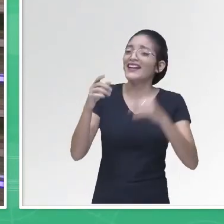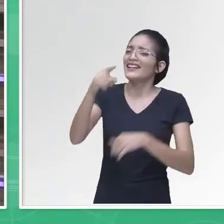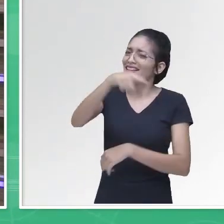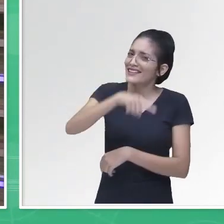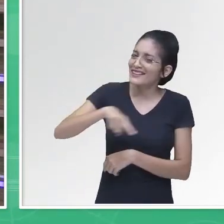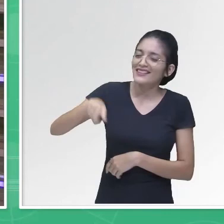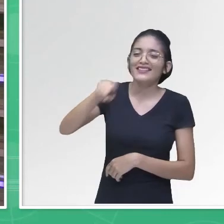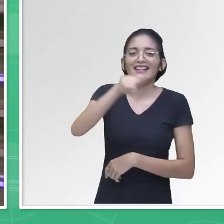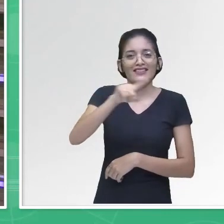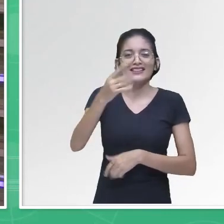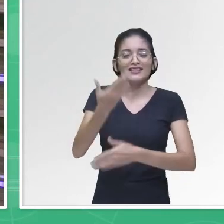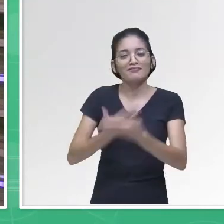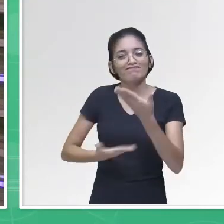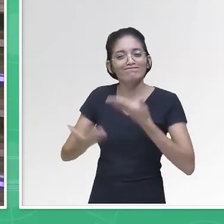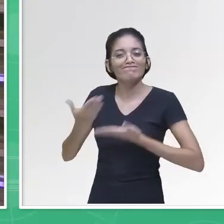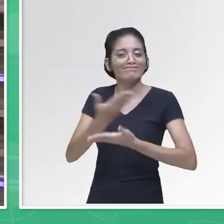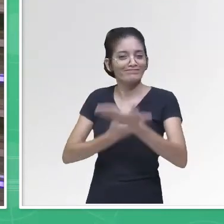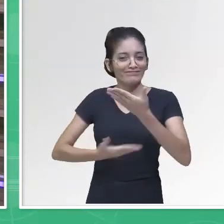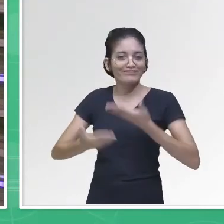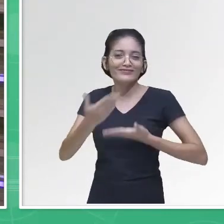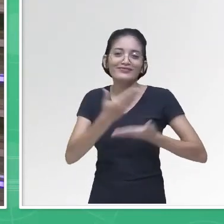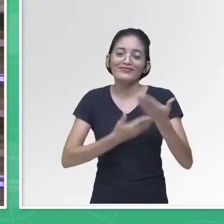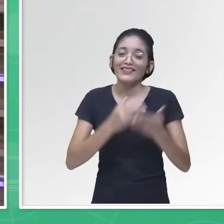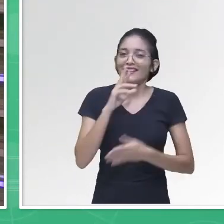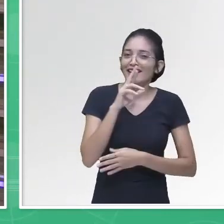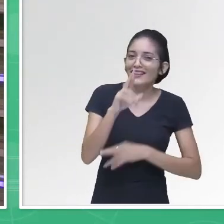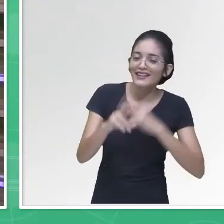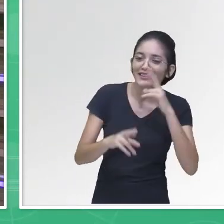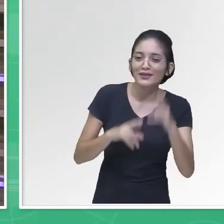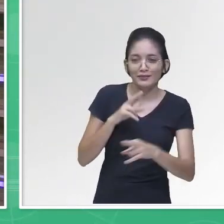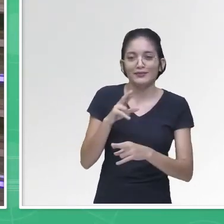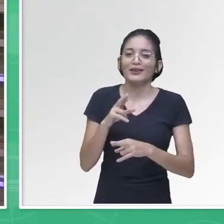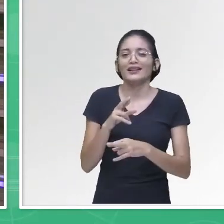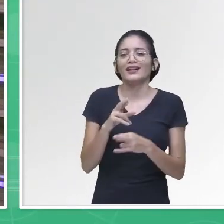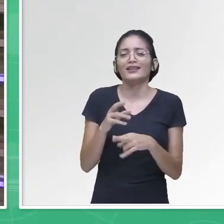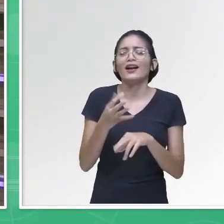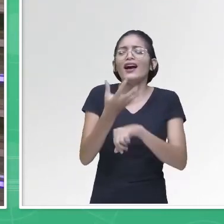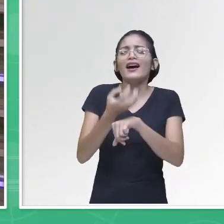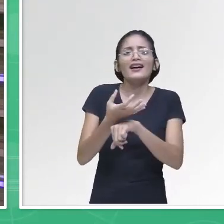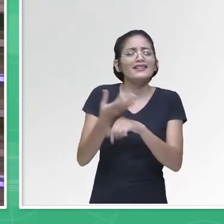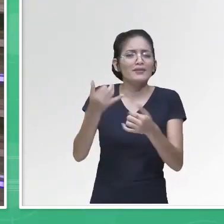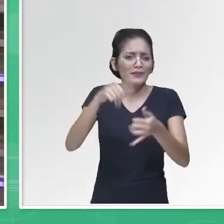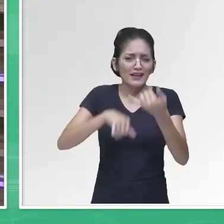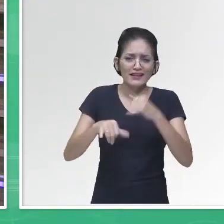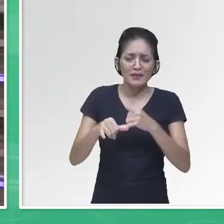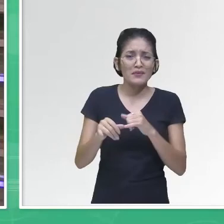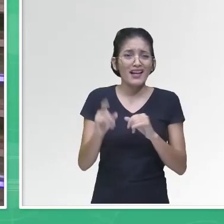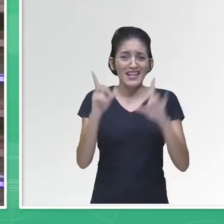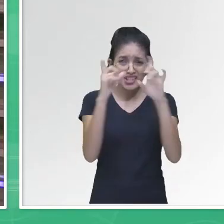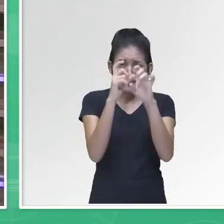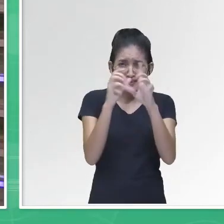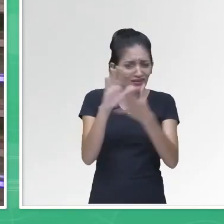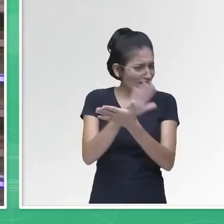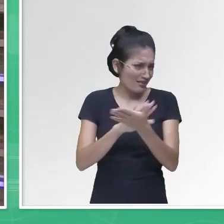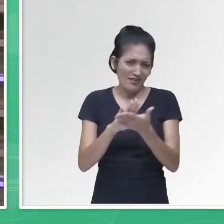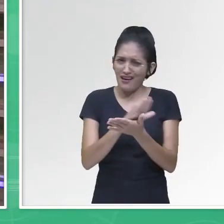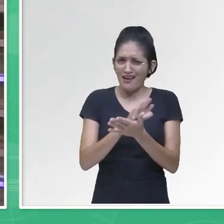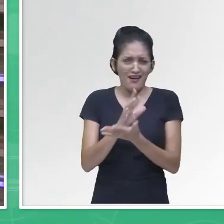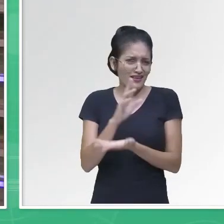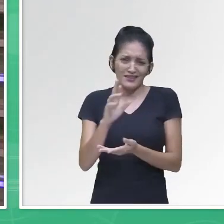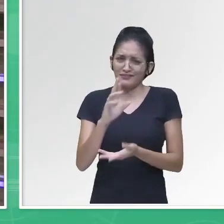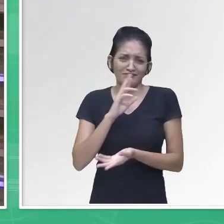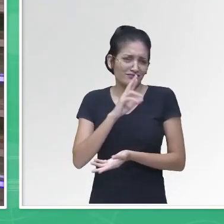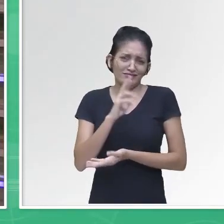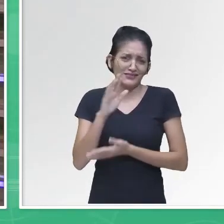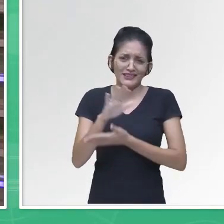estão aí participando desse universo da química. Não é nada de difícil, eu não quero ninguém dizendo que química é